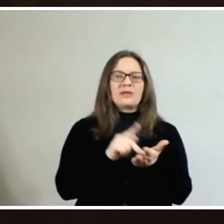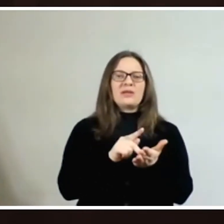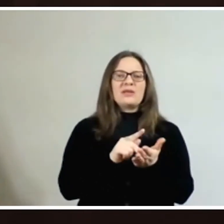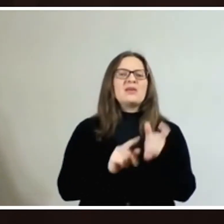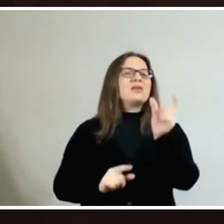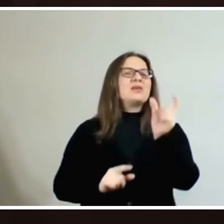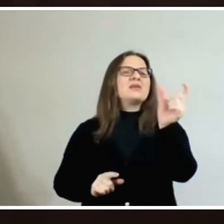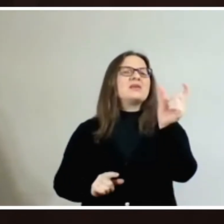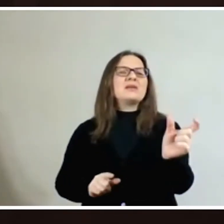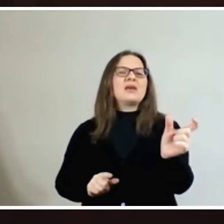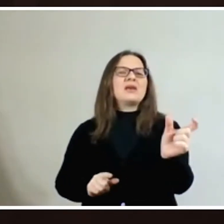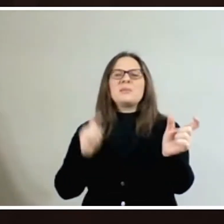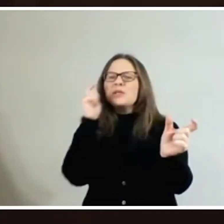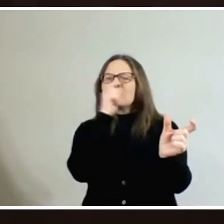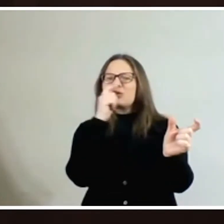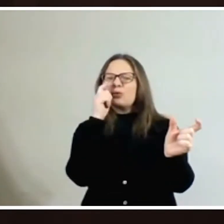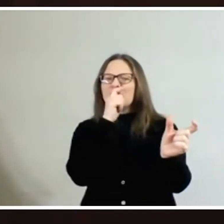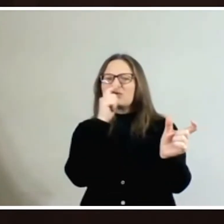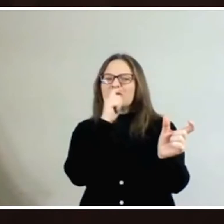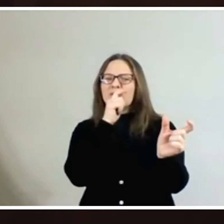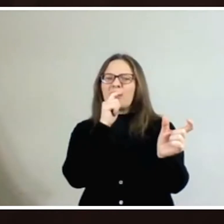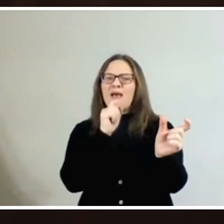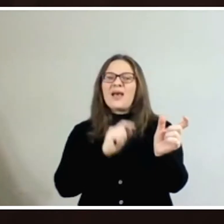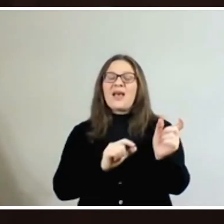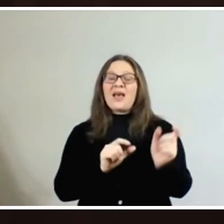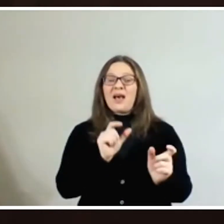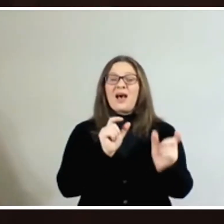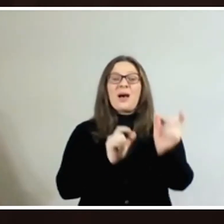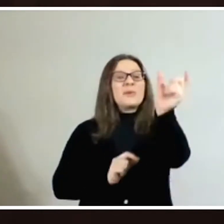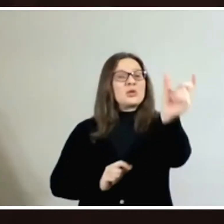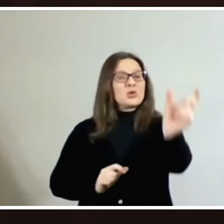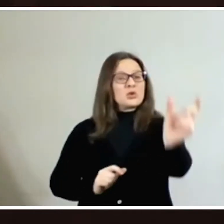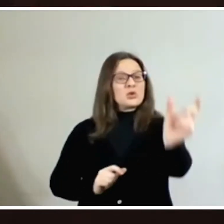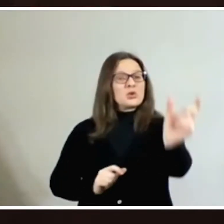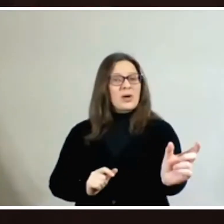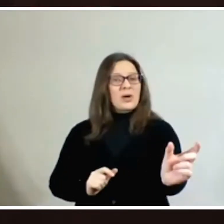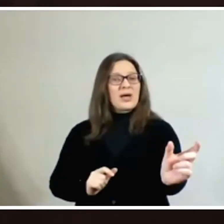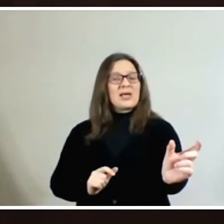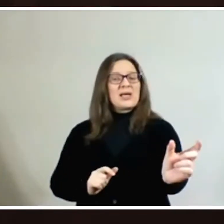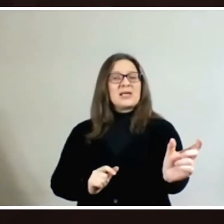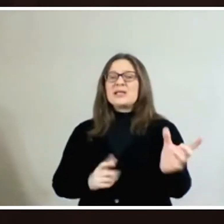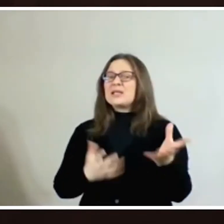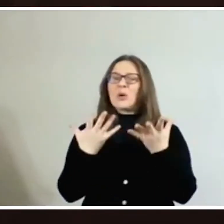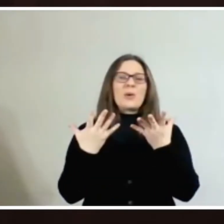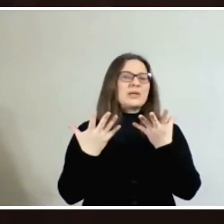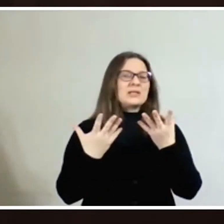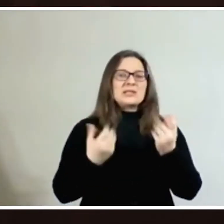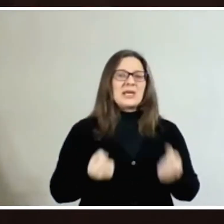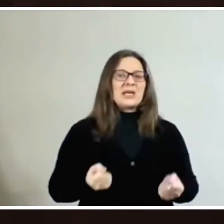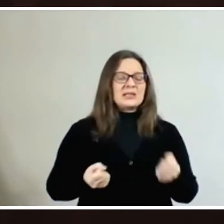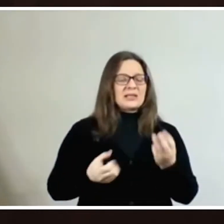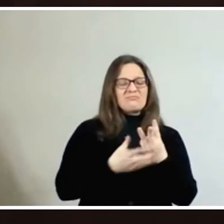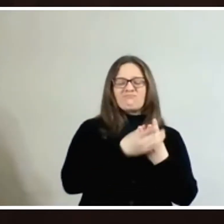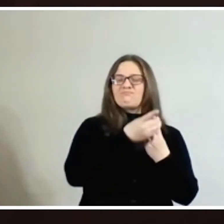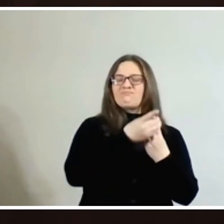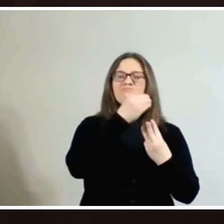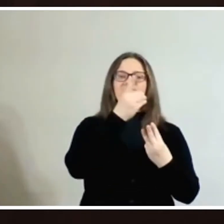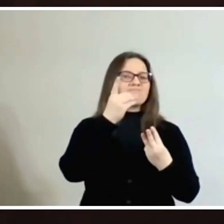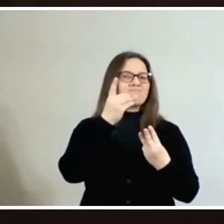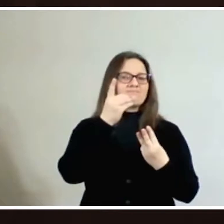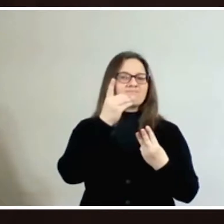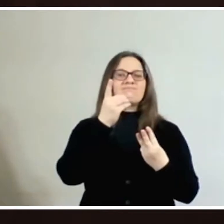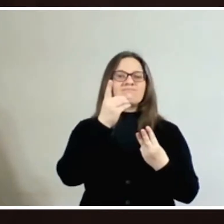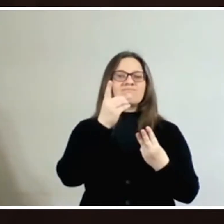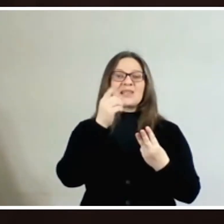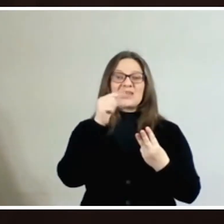é o Cristo? Este é o anticristo que nega o Pai e o Filho. Então havia uma escola de